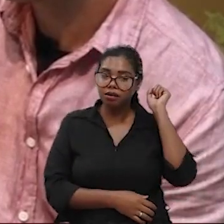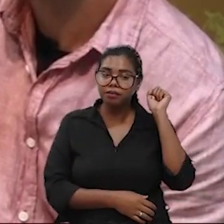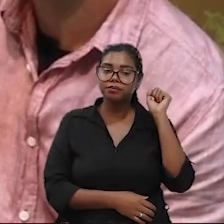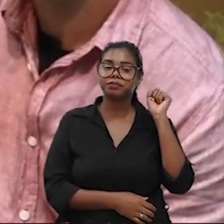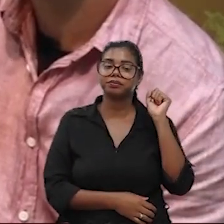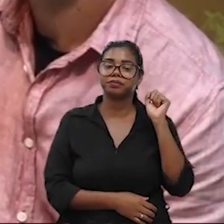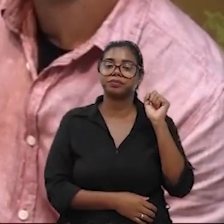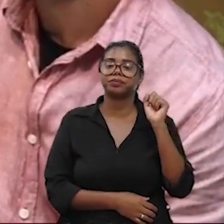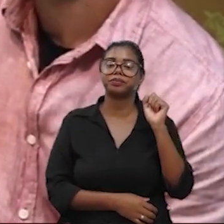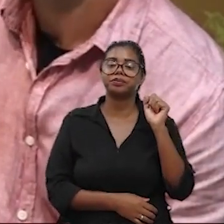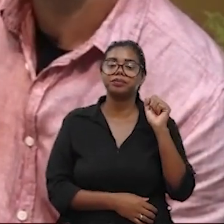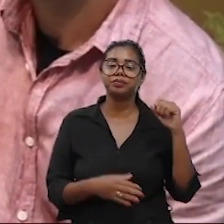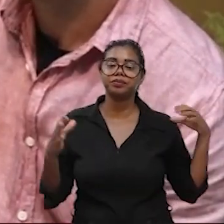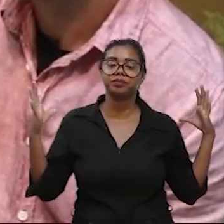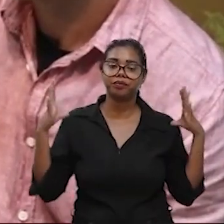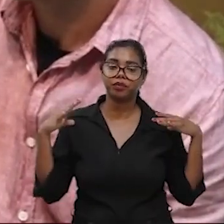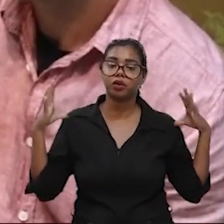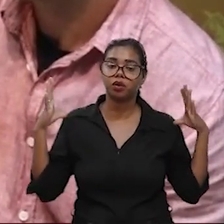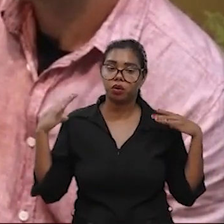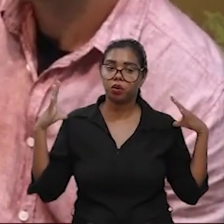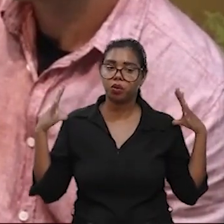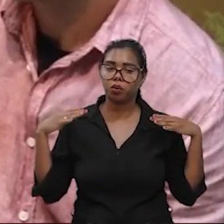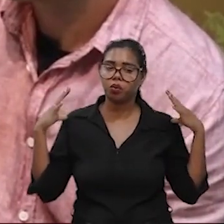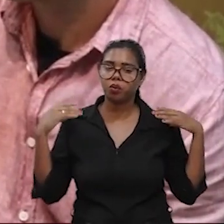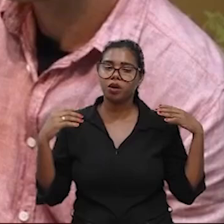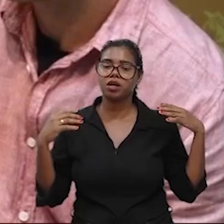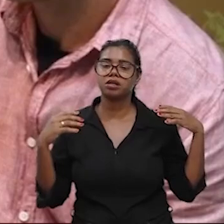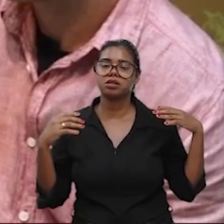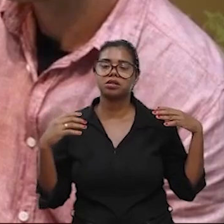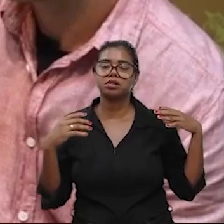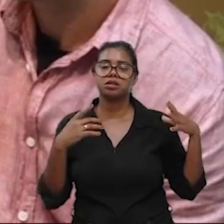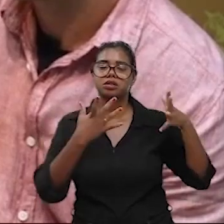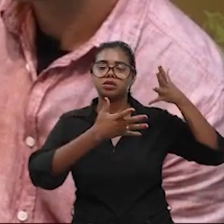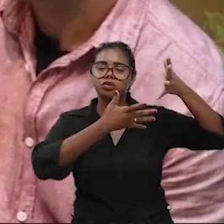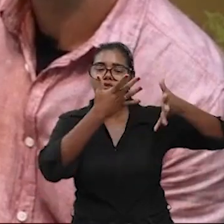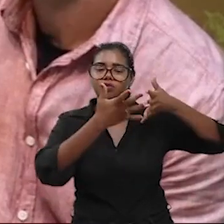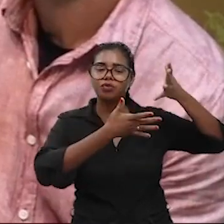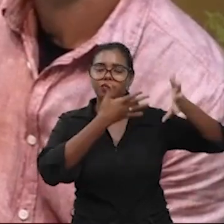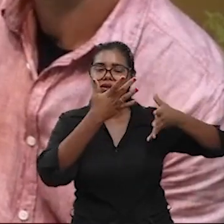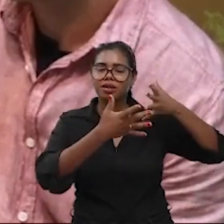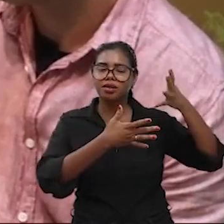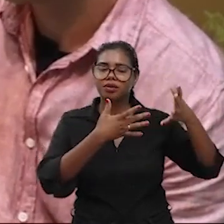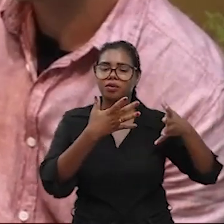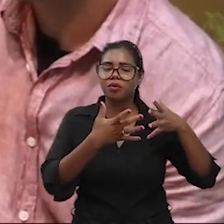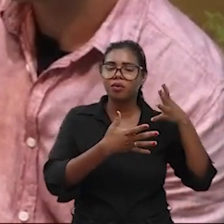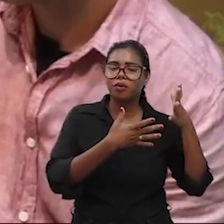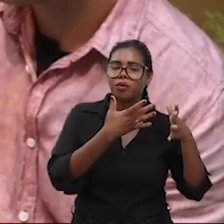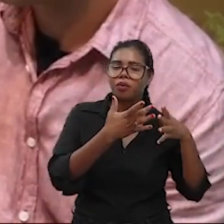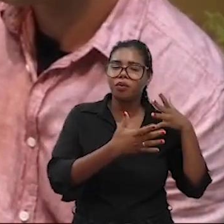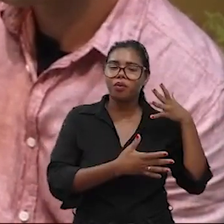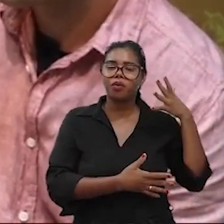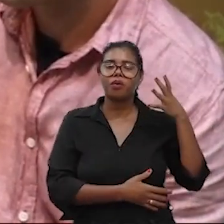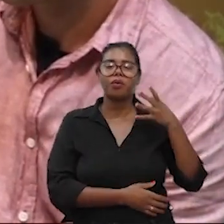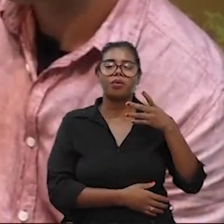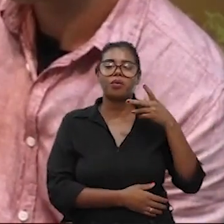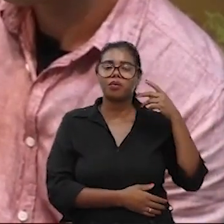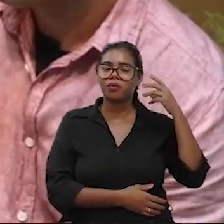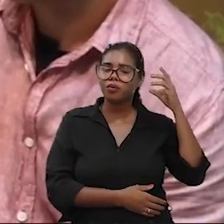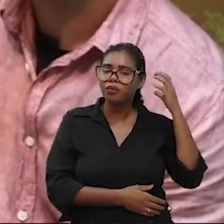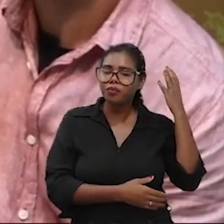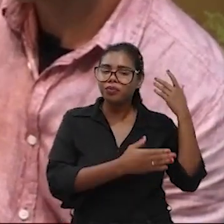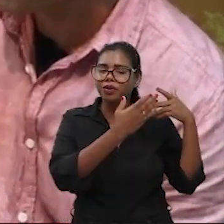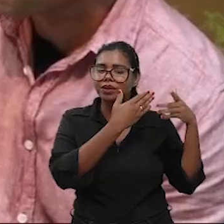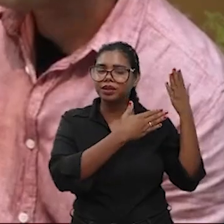o anjo sussurra ao ouvido, então, teve uma pessoa, né, lá daquela época em que